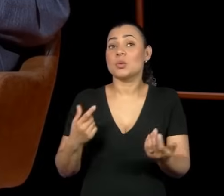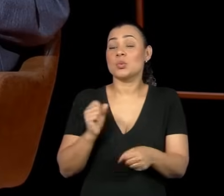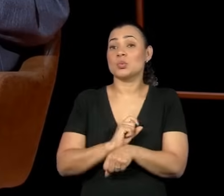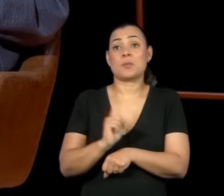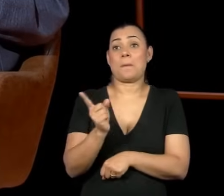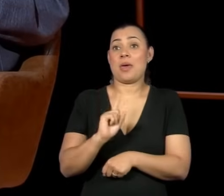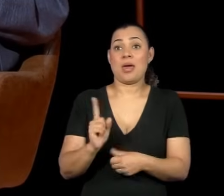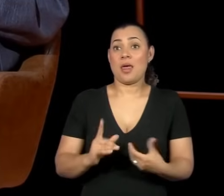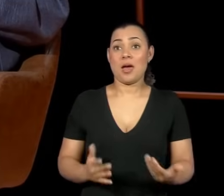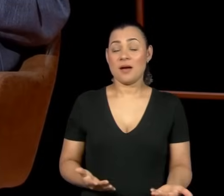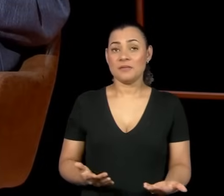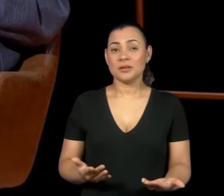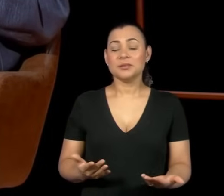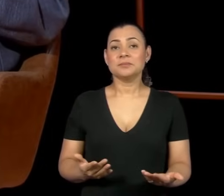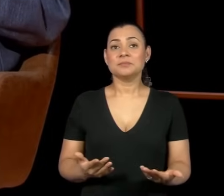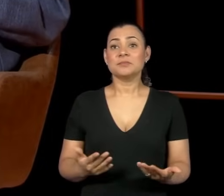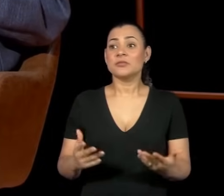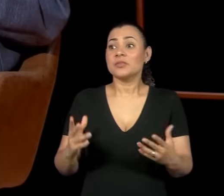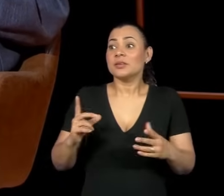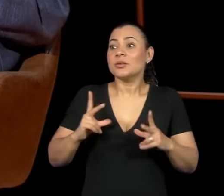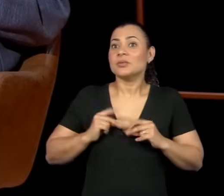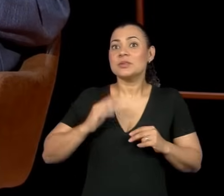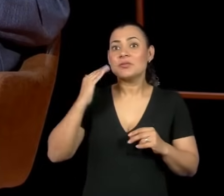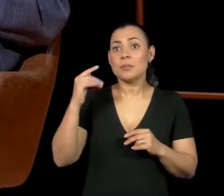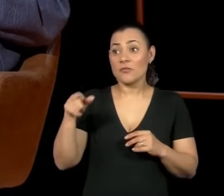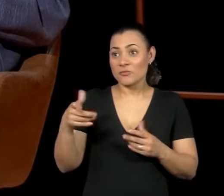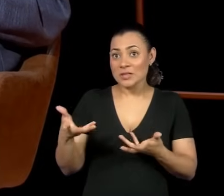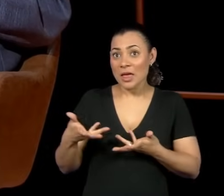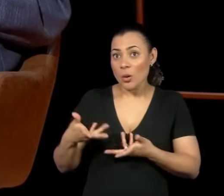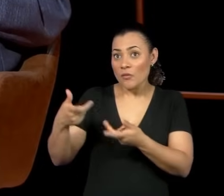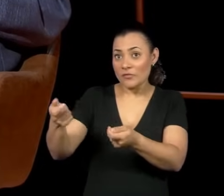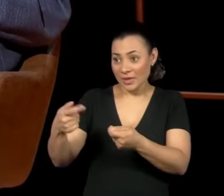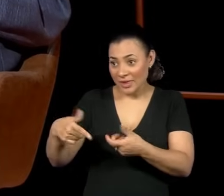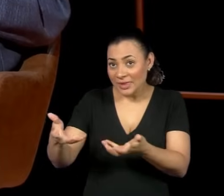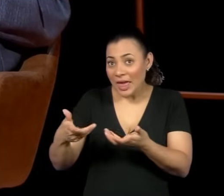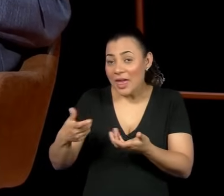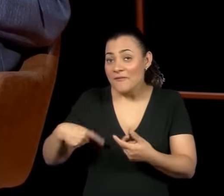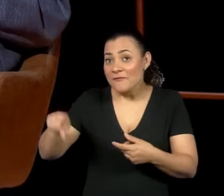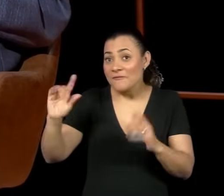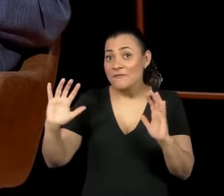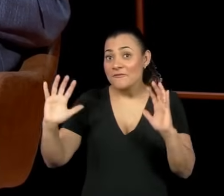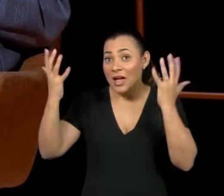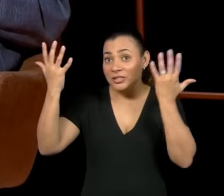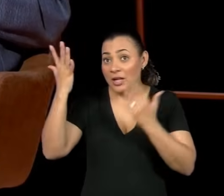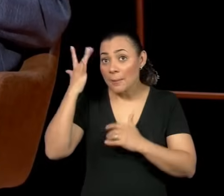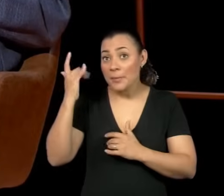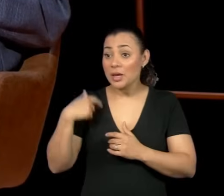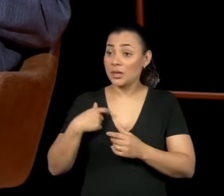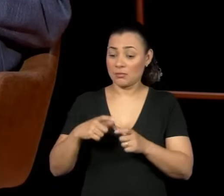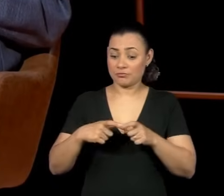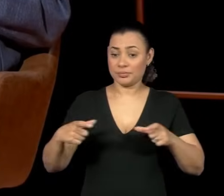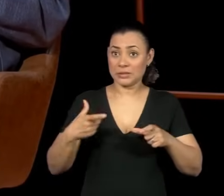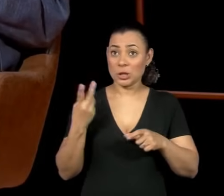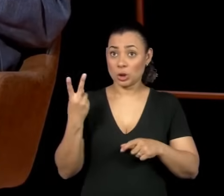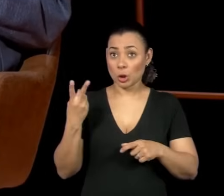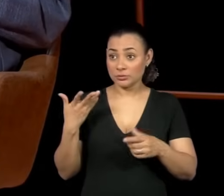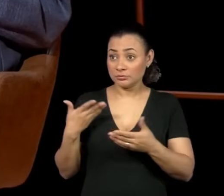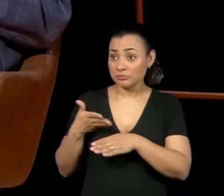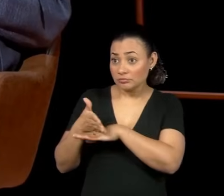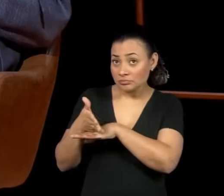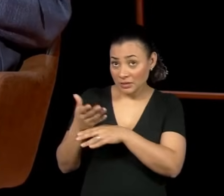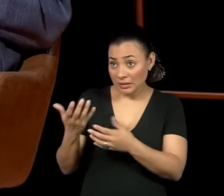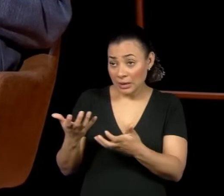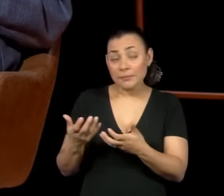espera. A Marie France falou assim, você quer ir na festa amanhã? Eu tenho uma festa, eu tenho 2 convites. Eu falei, eu vou, Marie